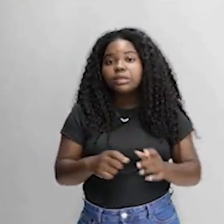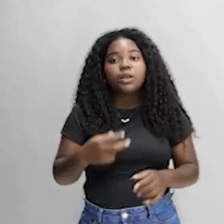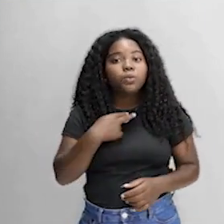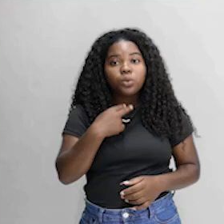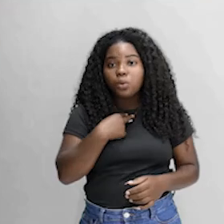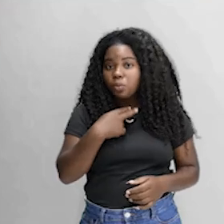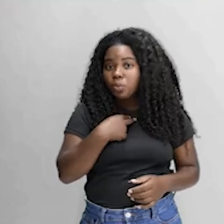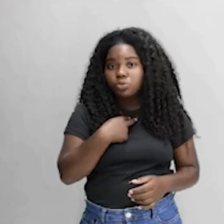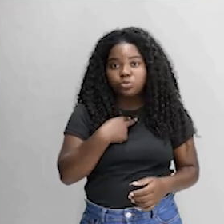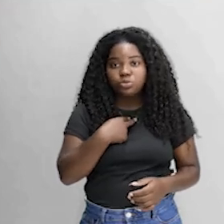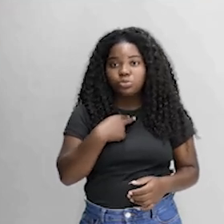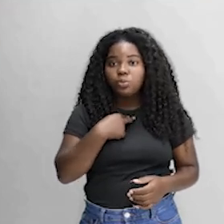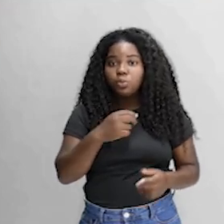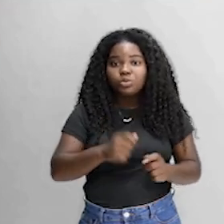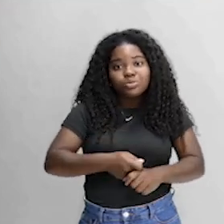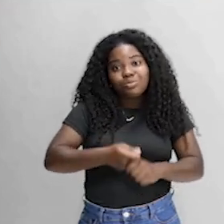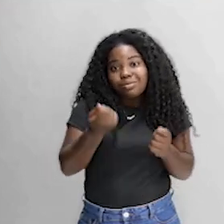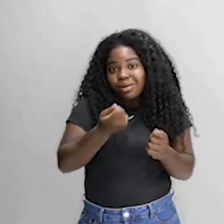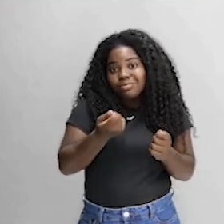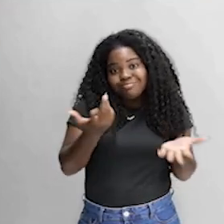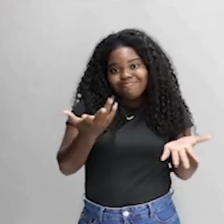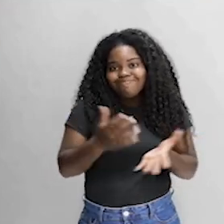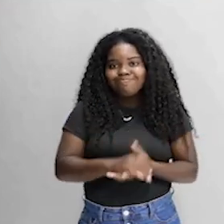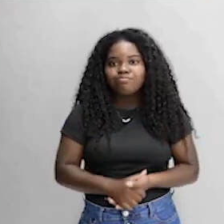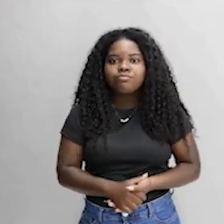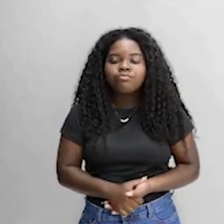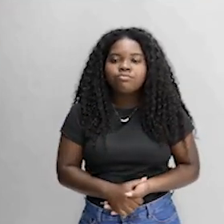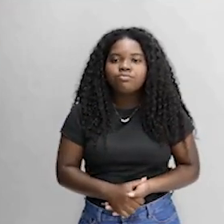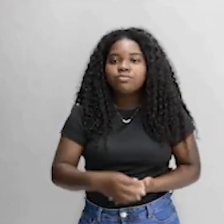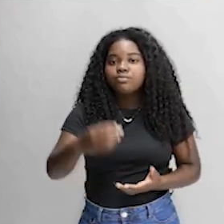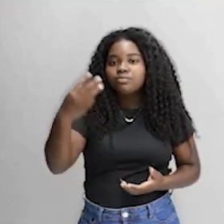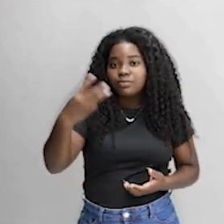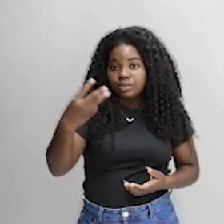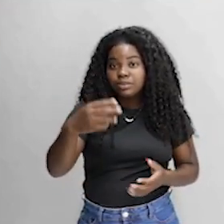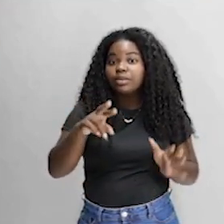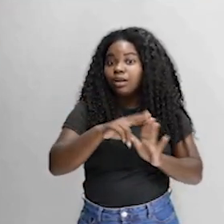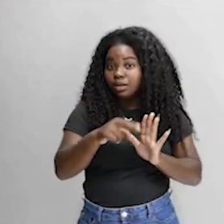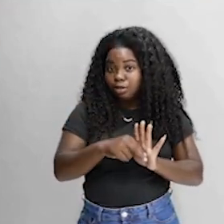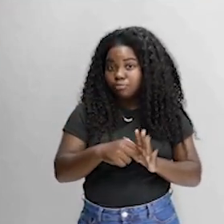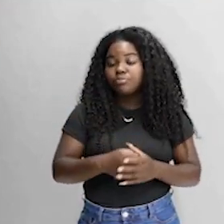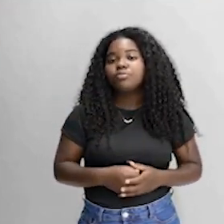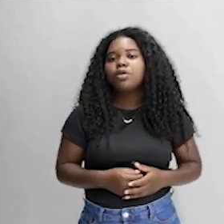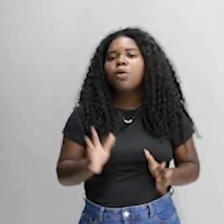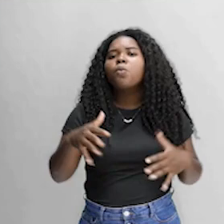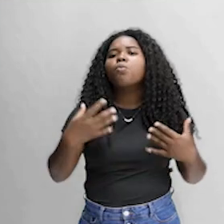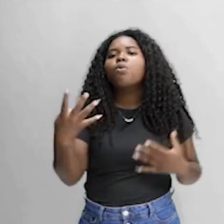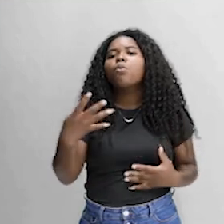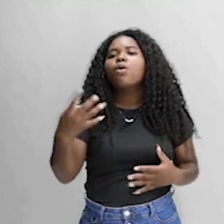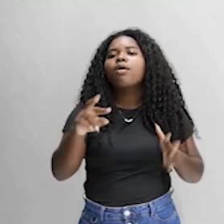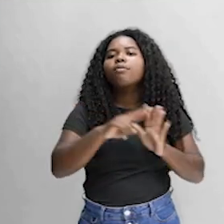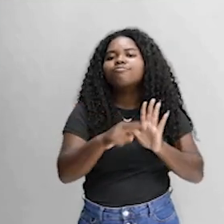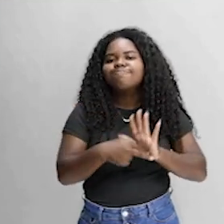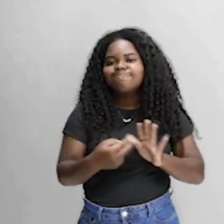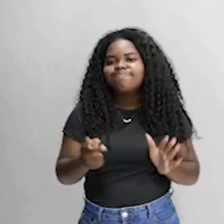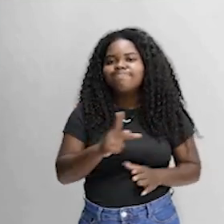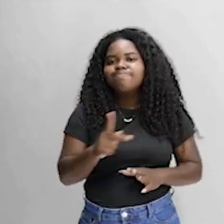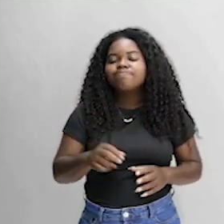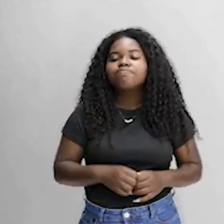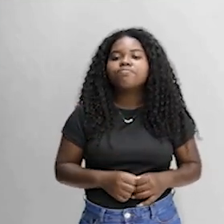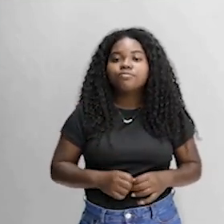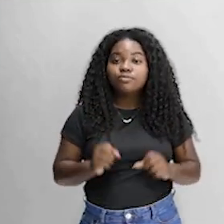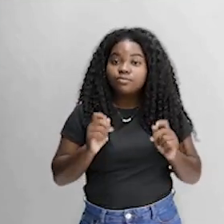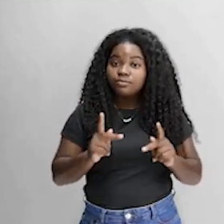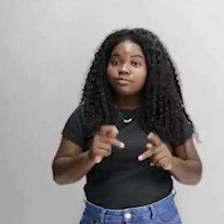regra. Correto? Beleza pura? Terceira regra. Qual é a quarta regra, professor? Vamos lá.